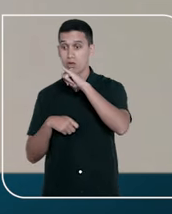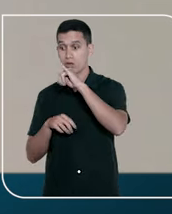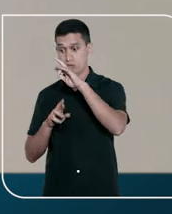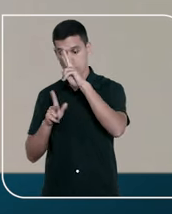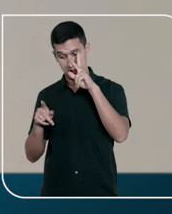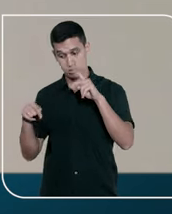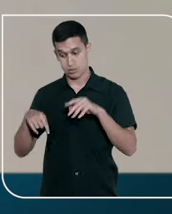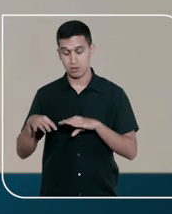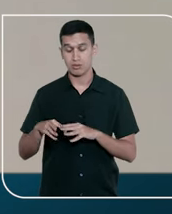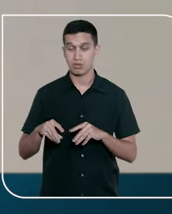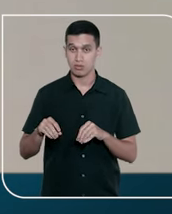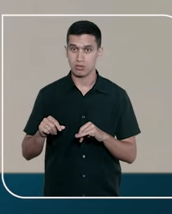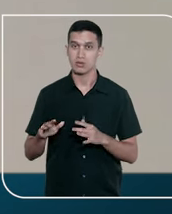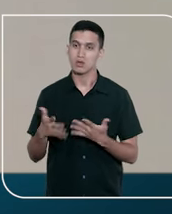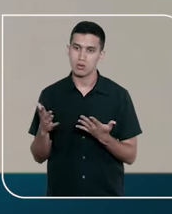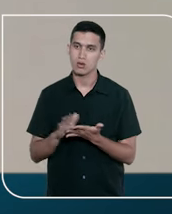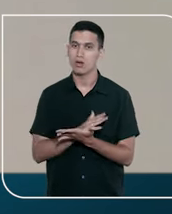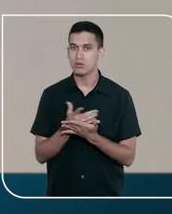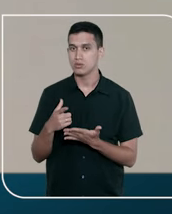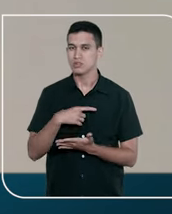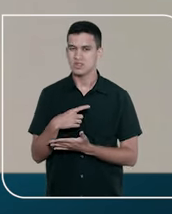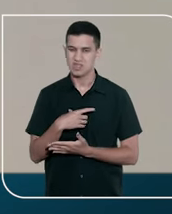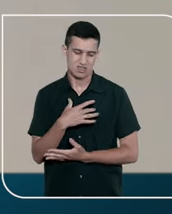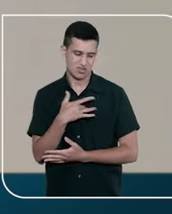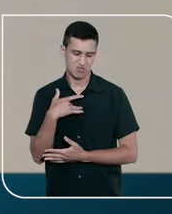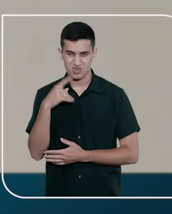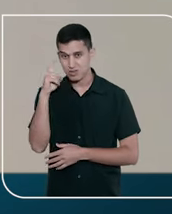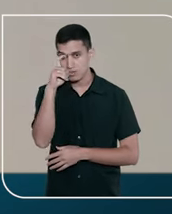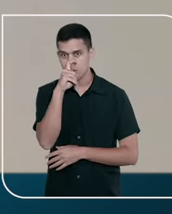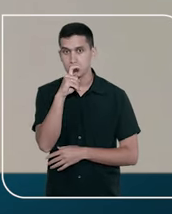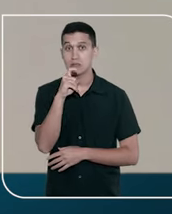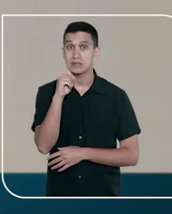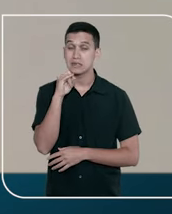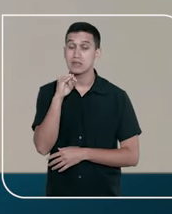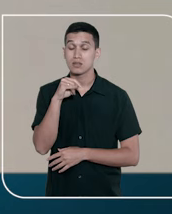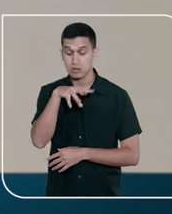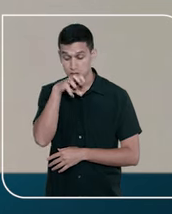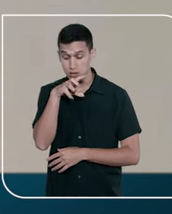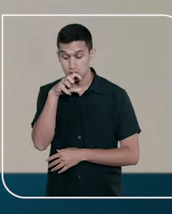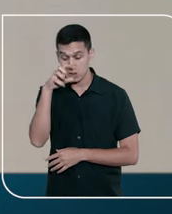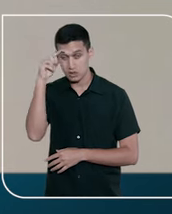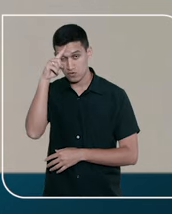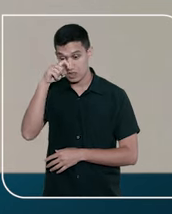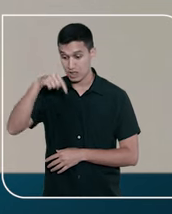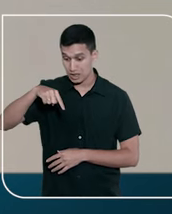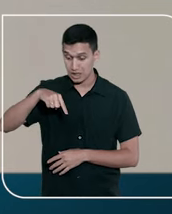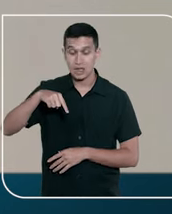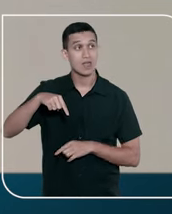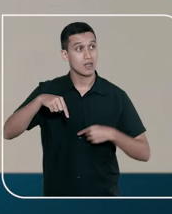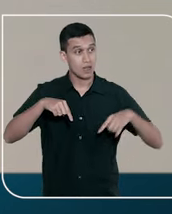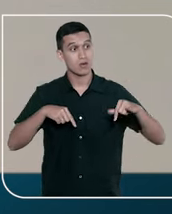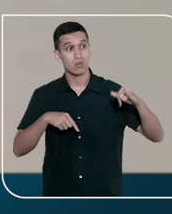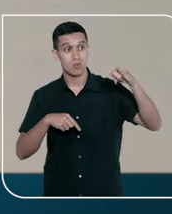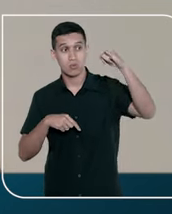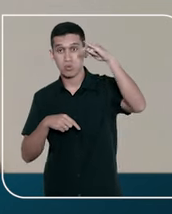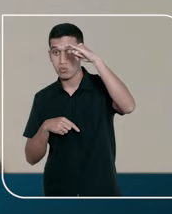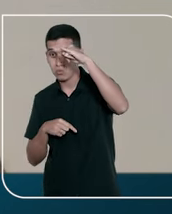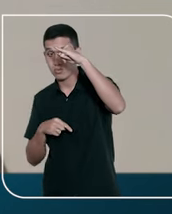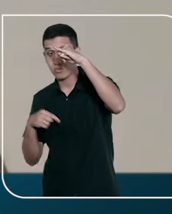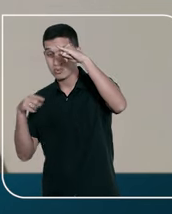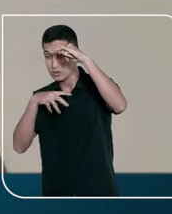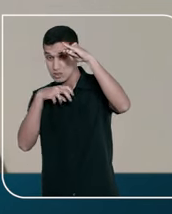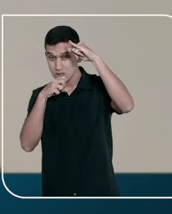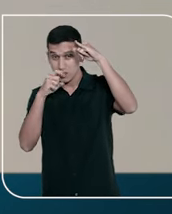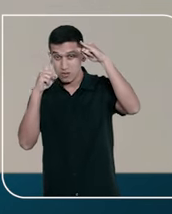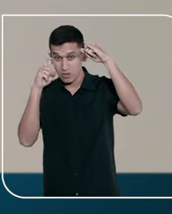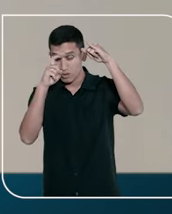que têm problemas de saúde podem vir a óbito se não tiverem oxigênio suficiente durante o transporte. O que uma companhia